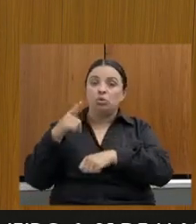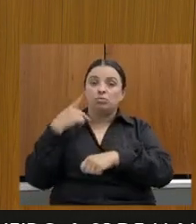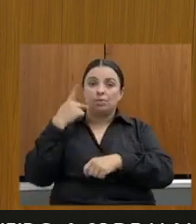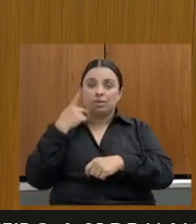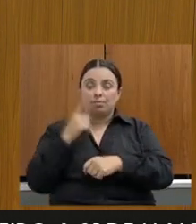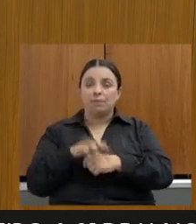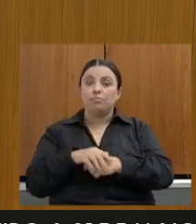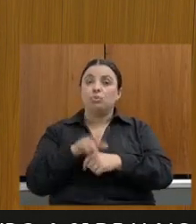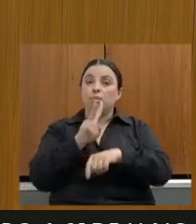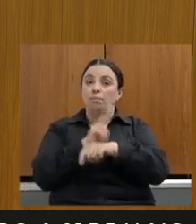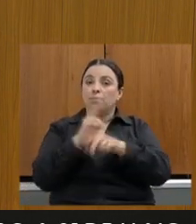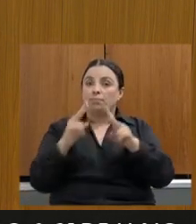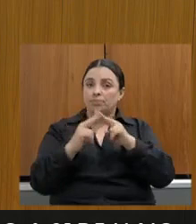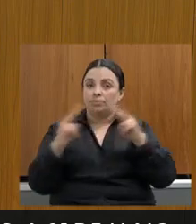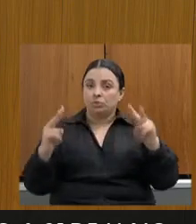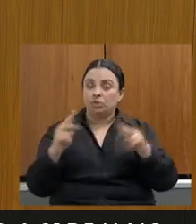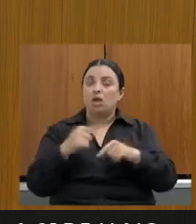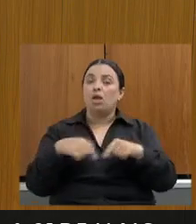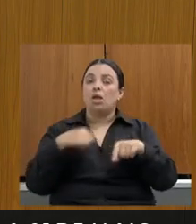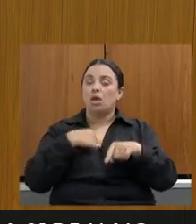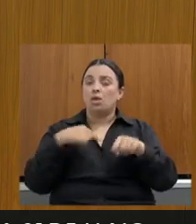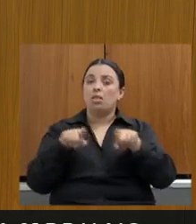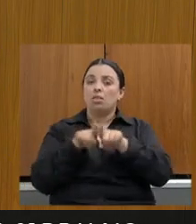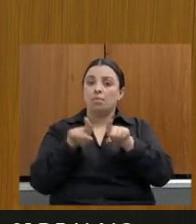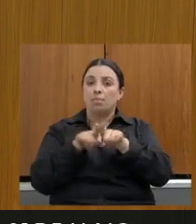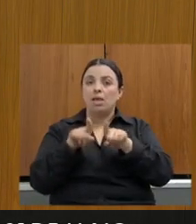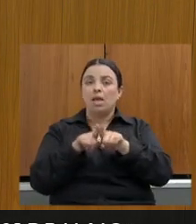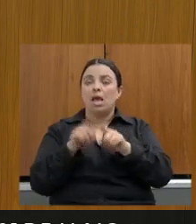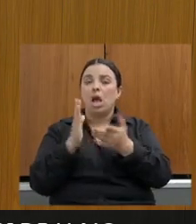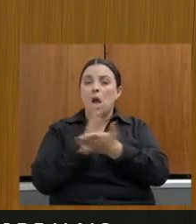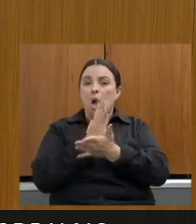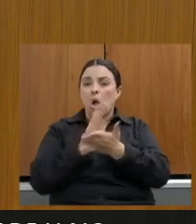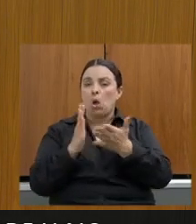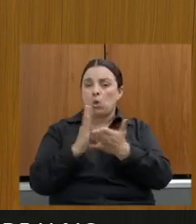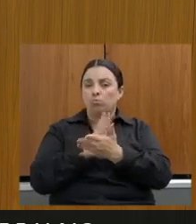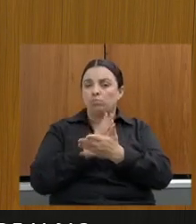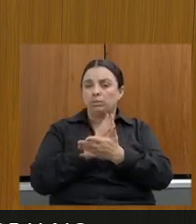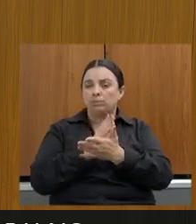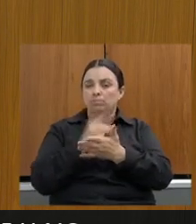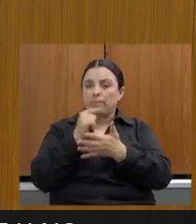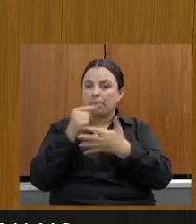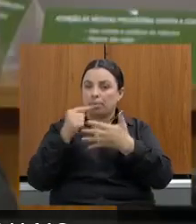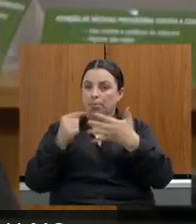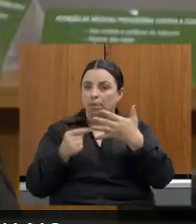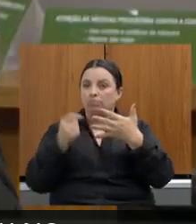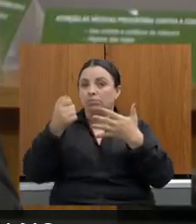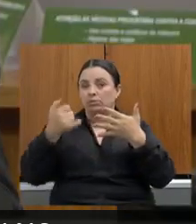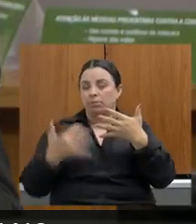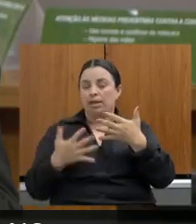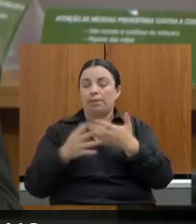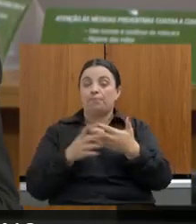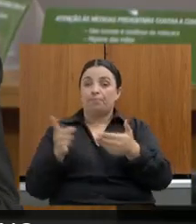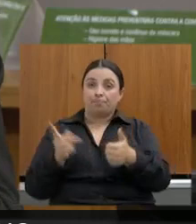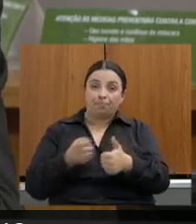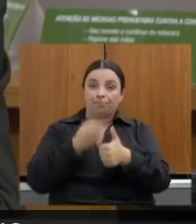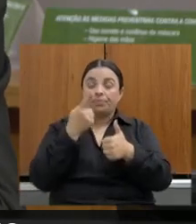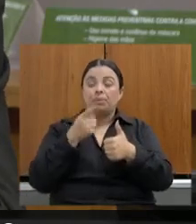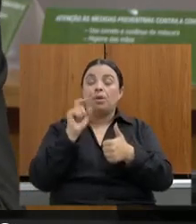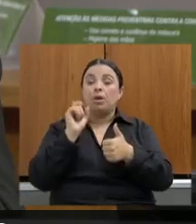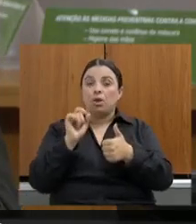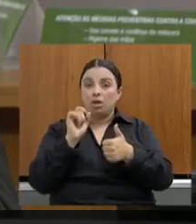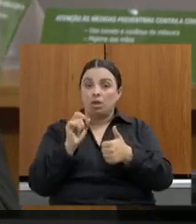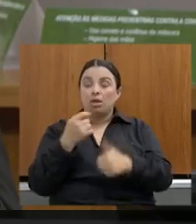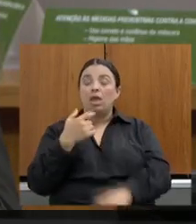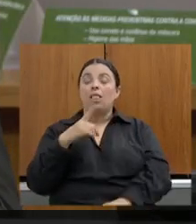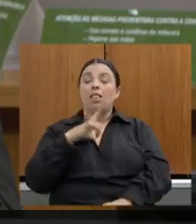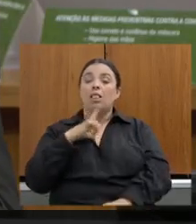digital quero fazer aqui também algumas importantes observações a primeira delas é que nós